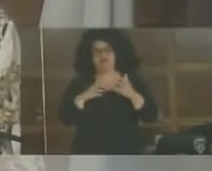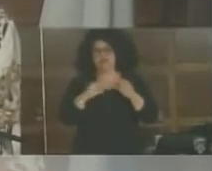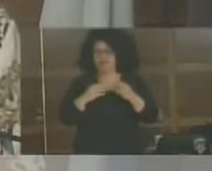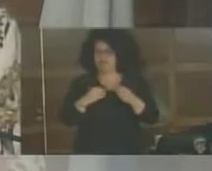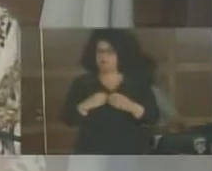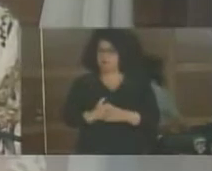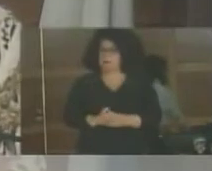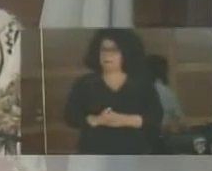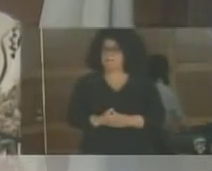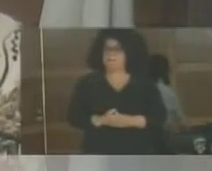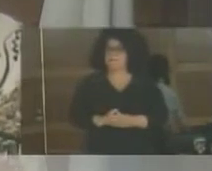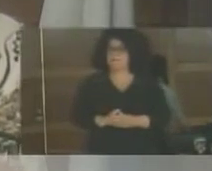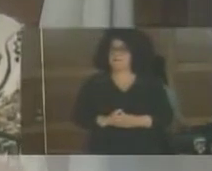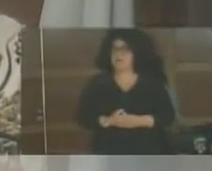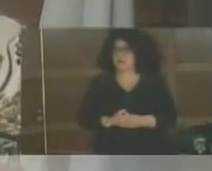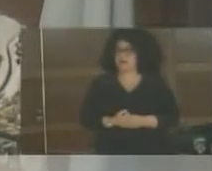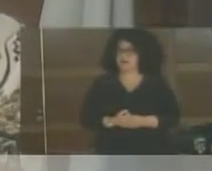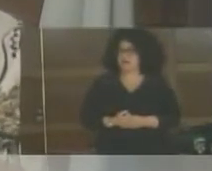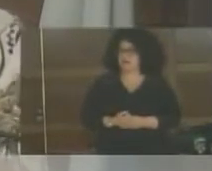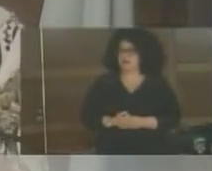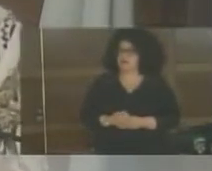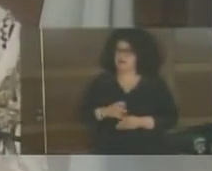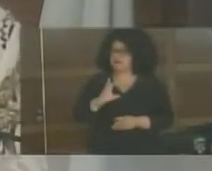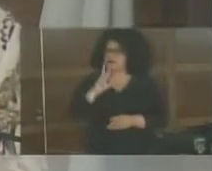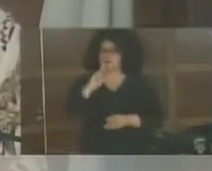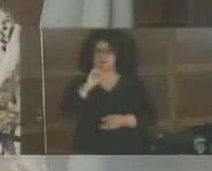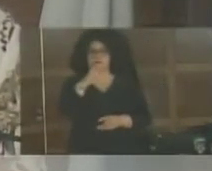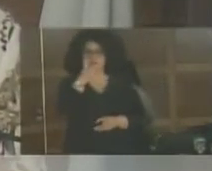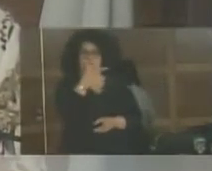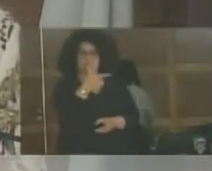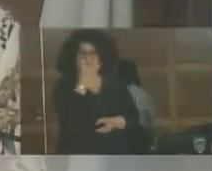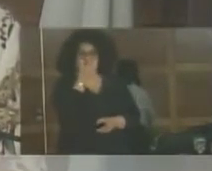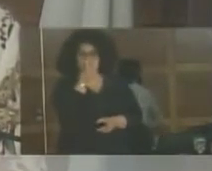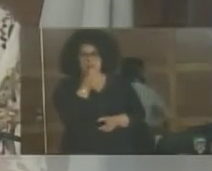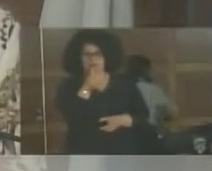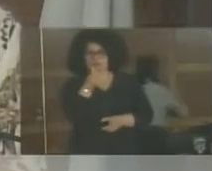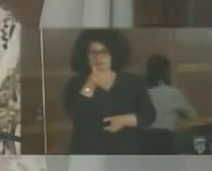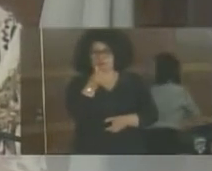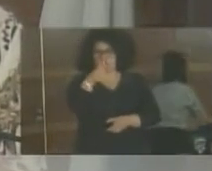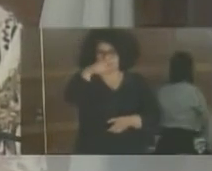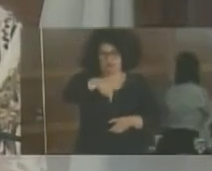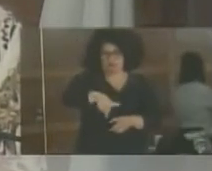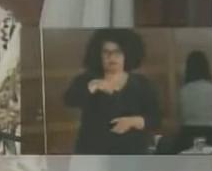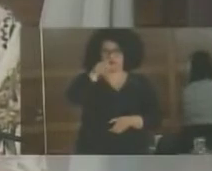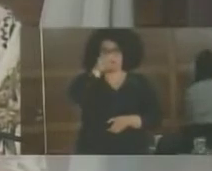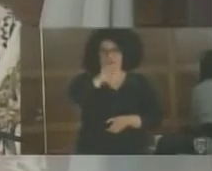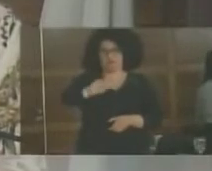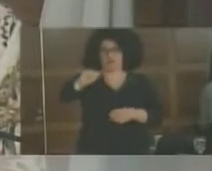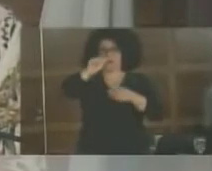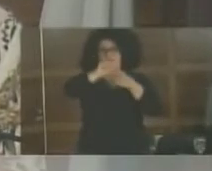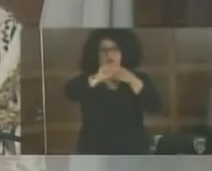animais. É dizer aqui que no dia 26 desse mês